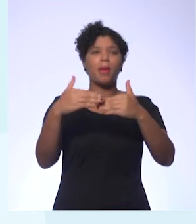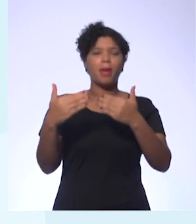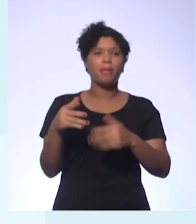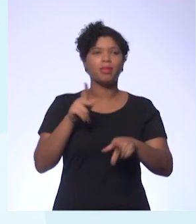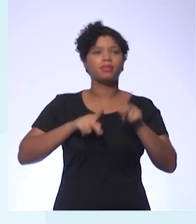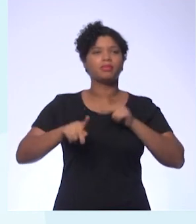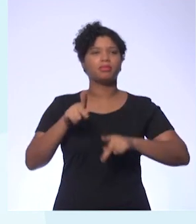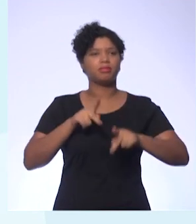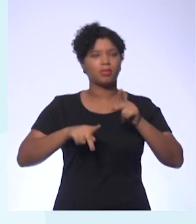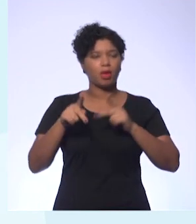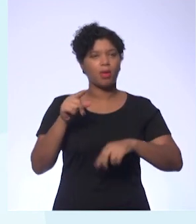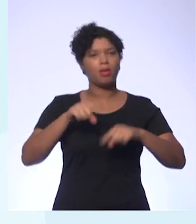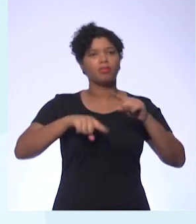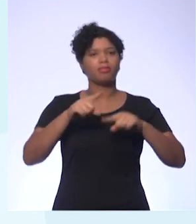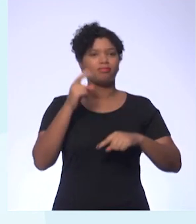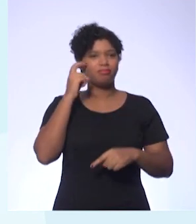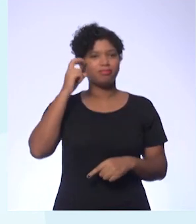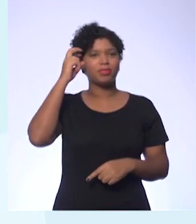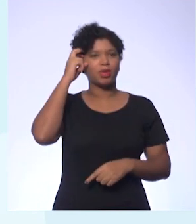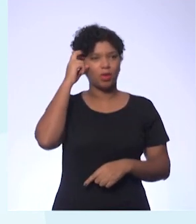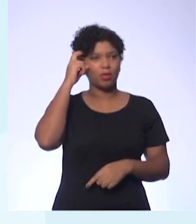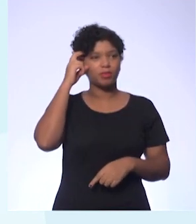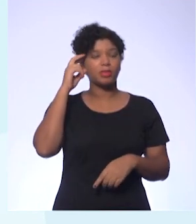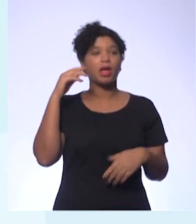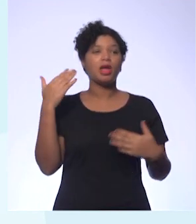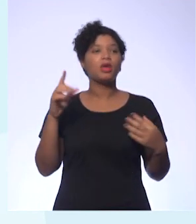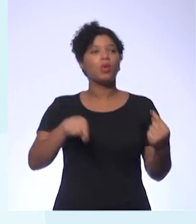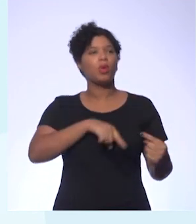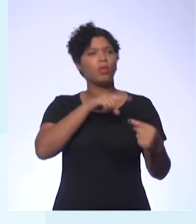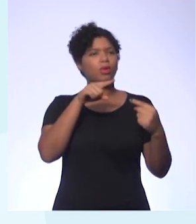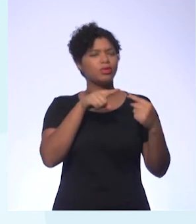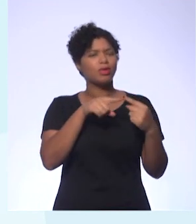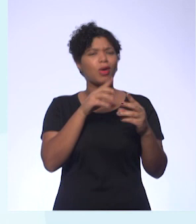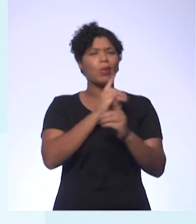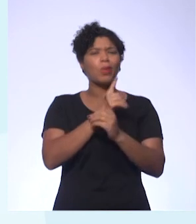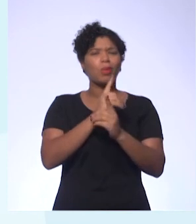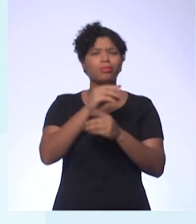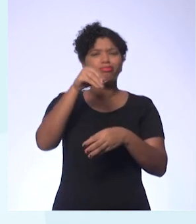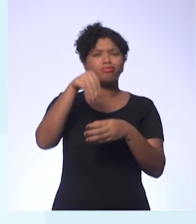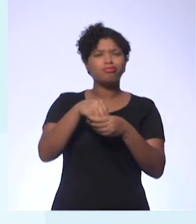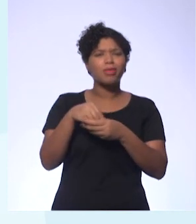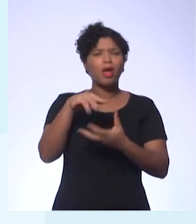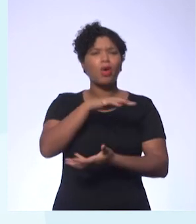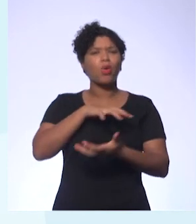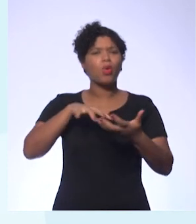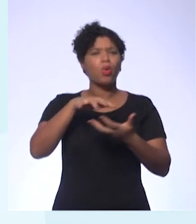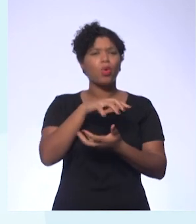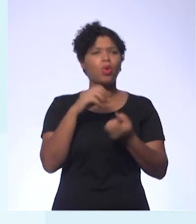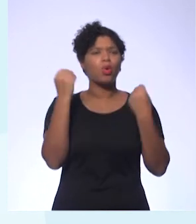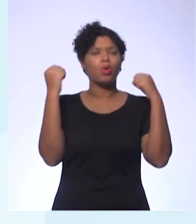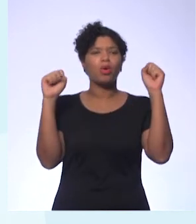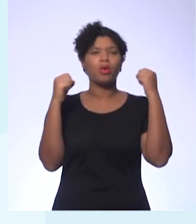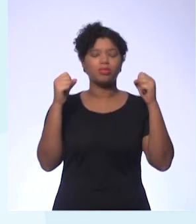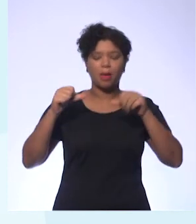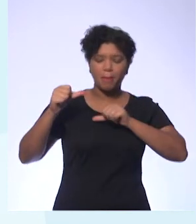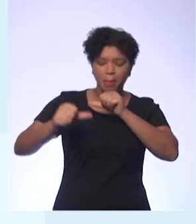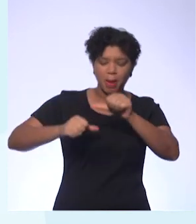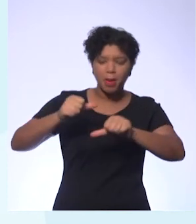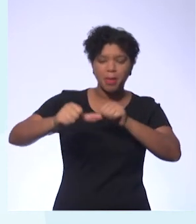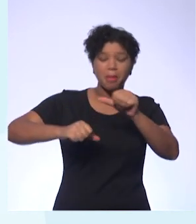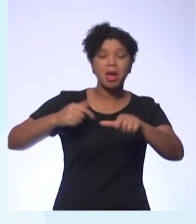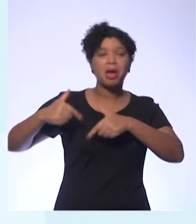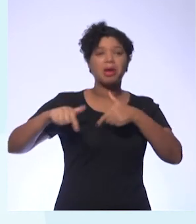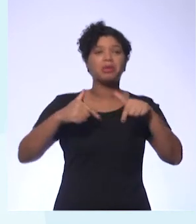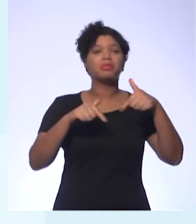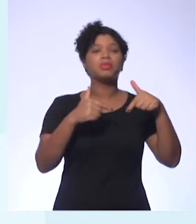e culturas. Já o objetivo é identificar na Revolução Industrial as mudanças na lógica do trabalho,